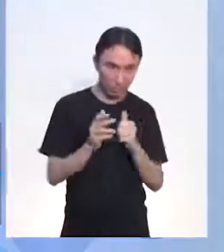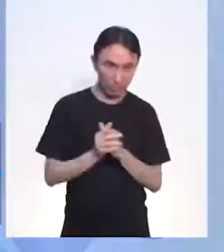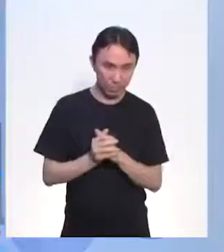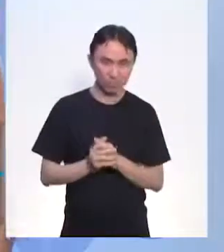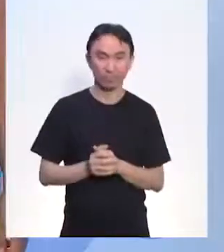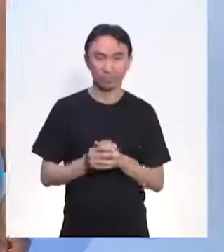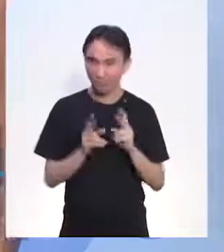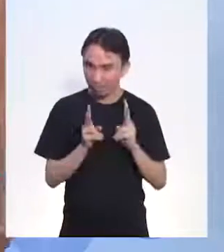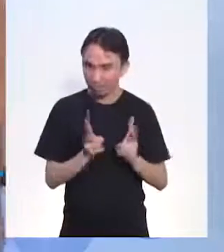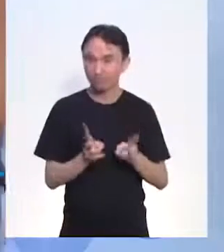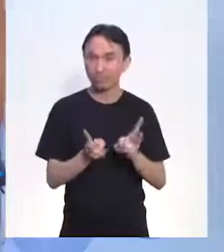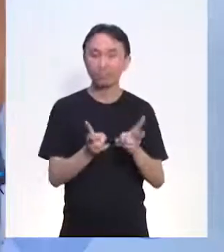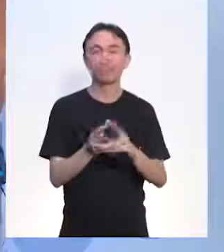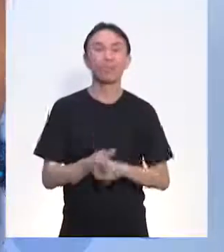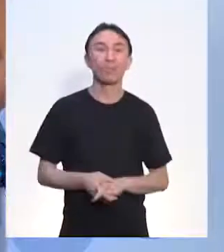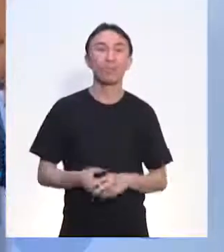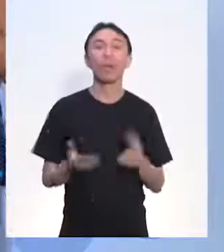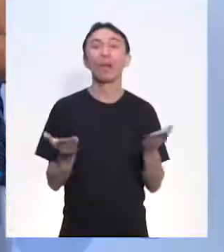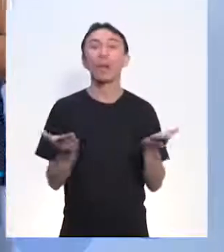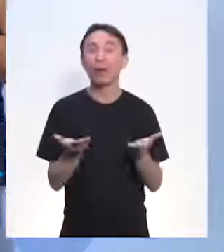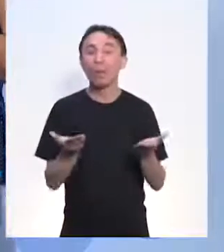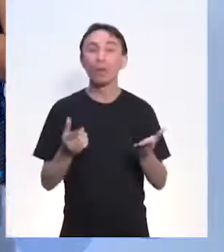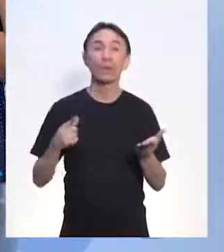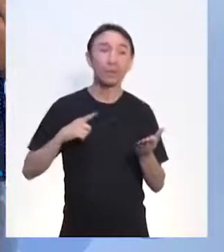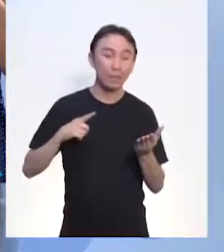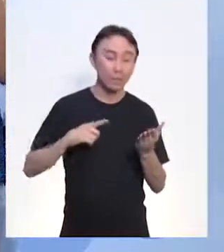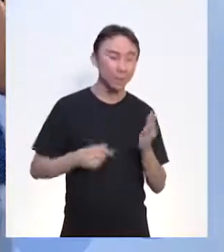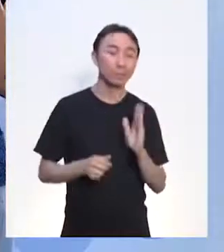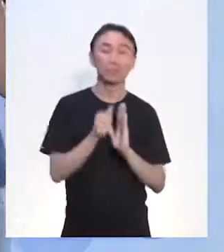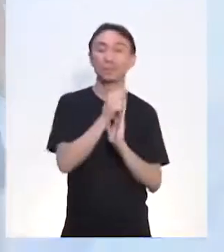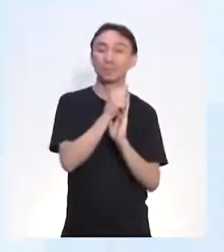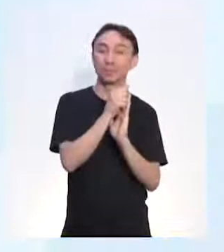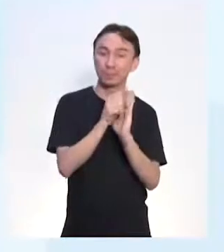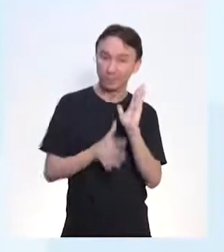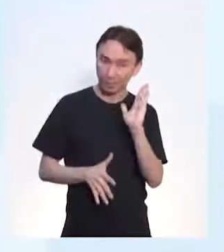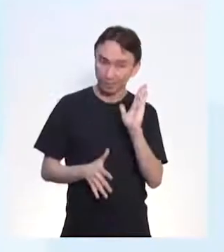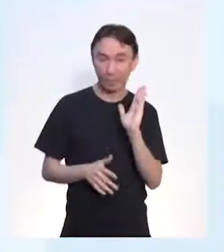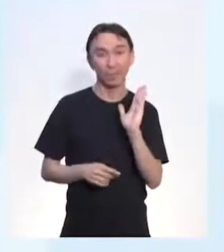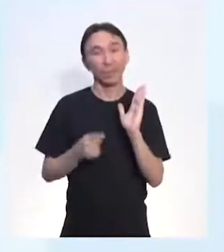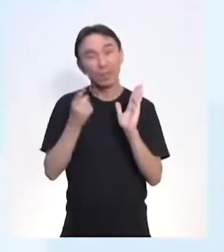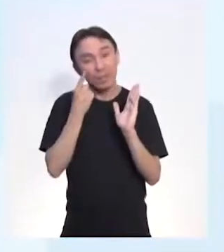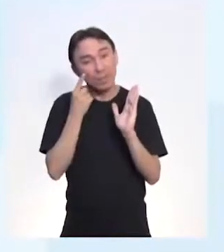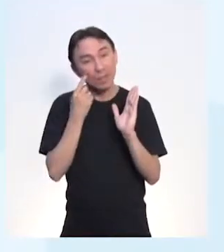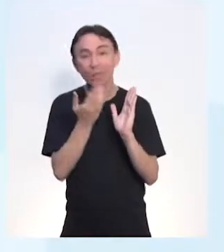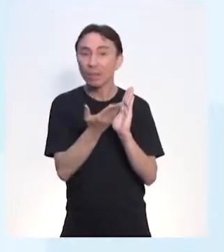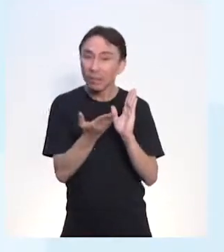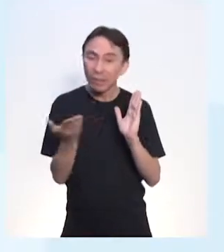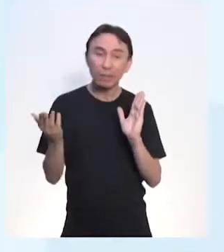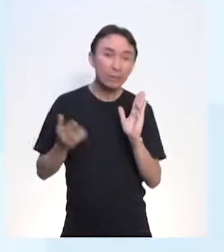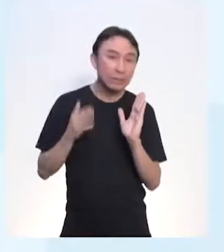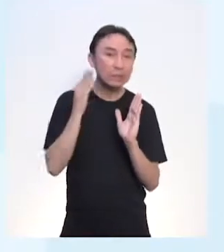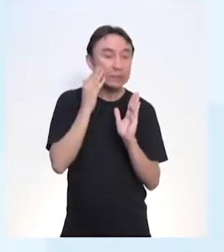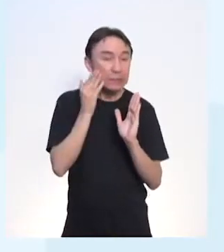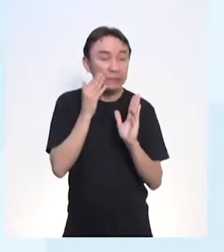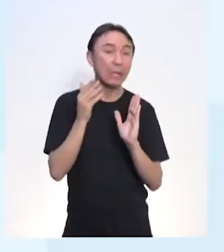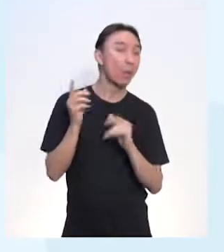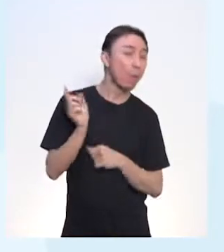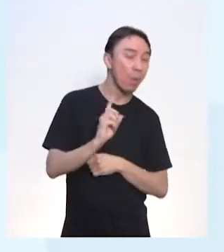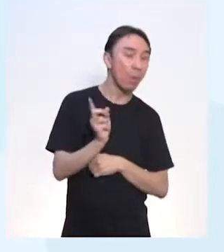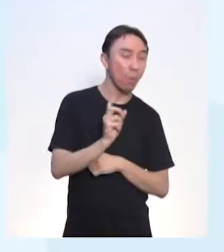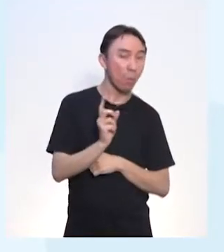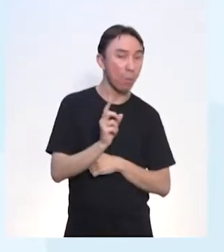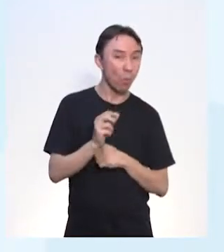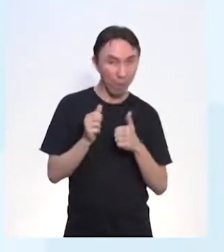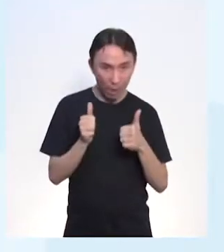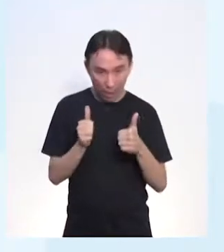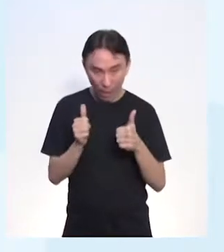mais um pouquinho. Agora, vem uma atividade para você dizer se você entendeu essa semelhança de triângulos.